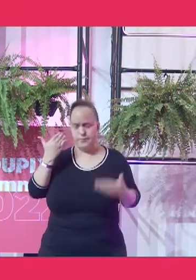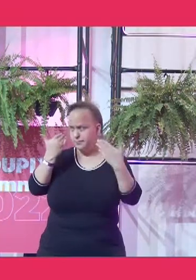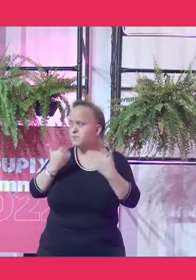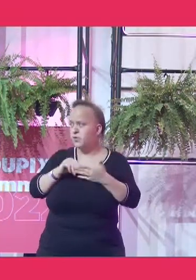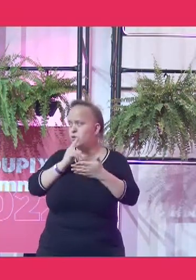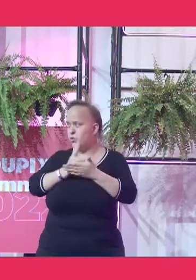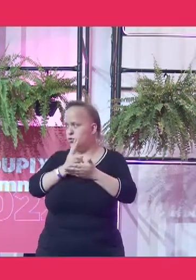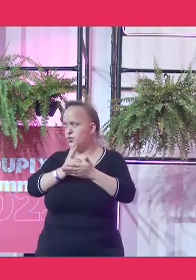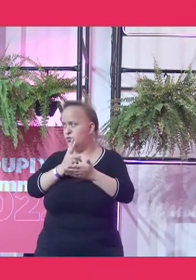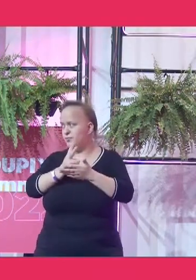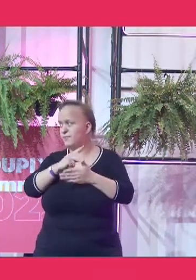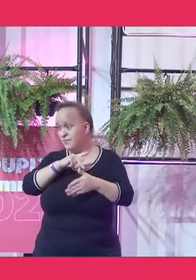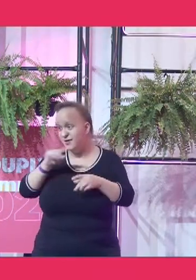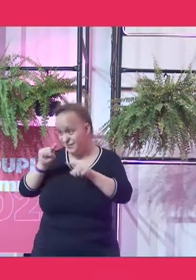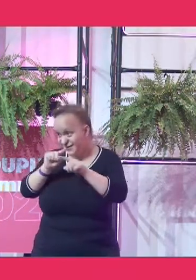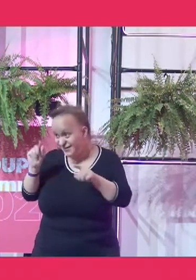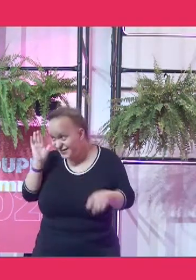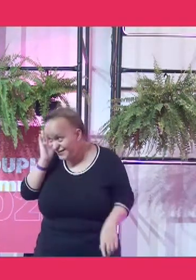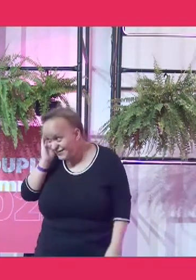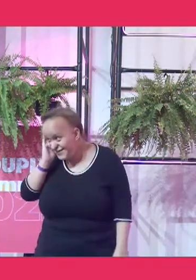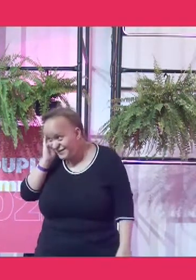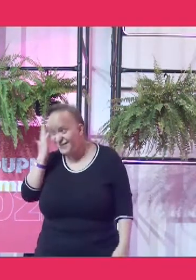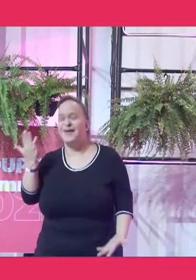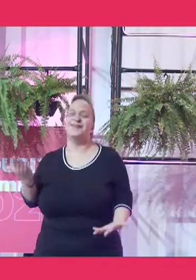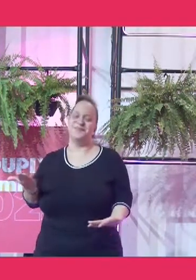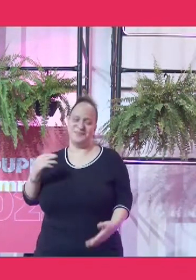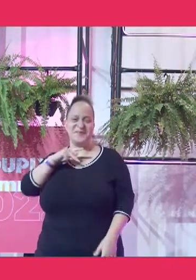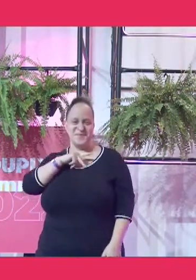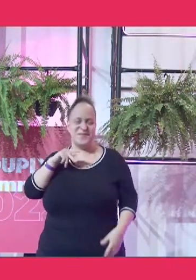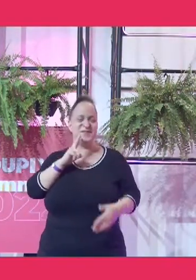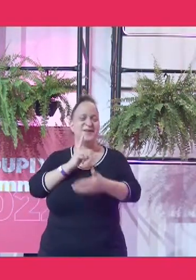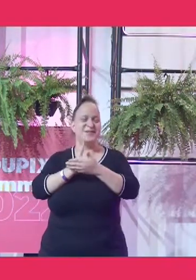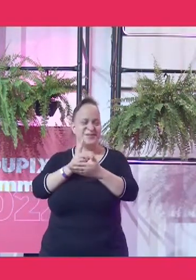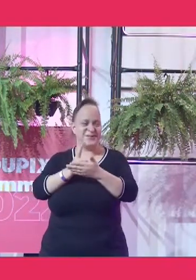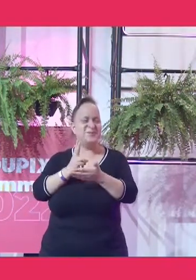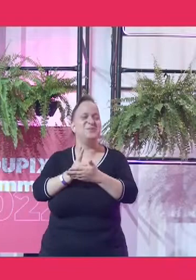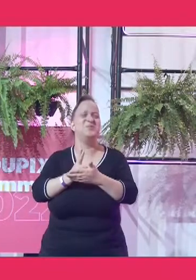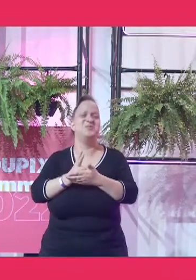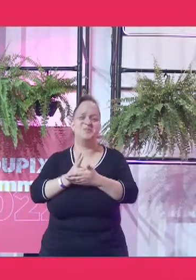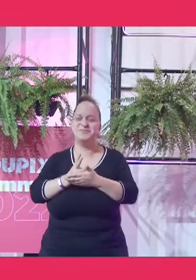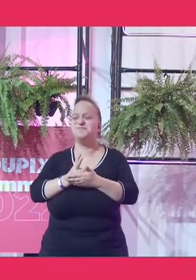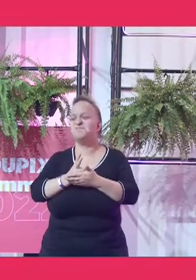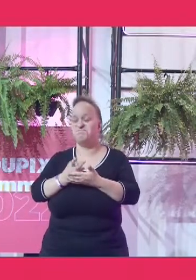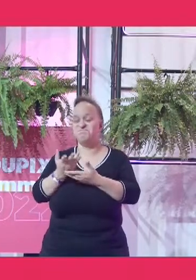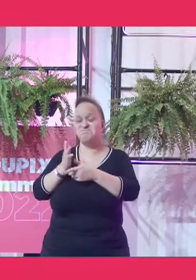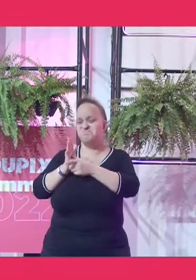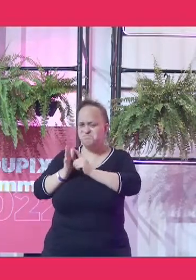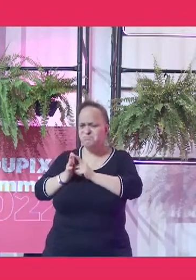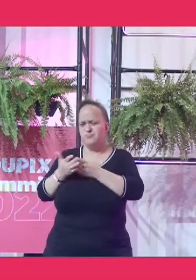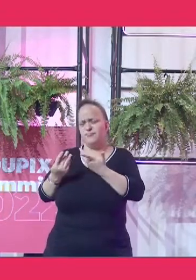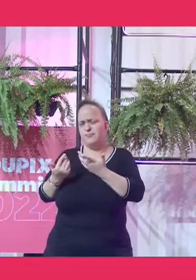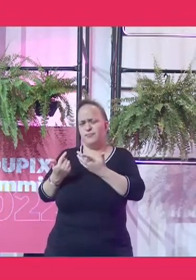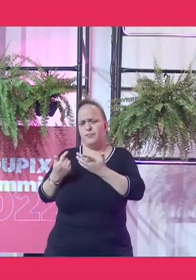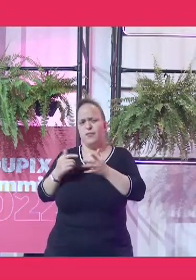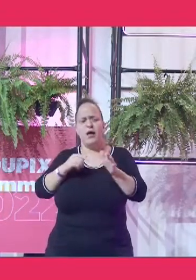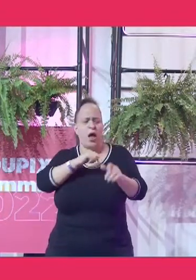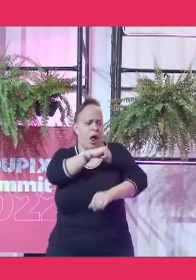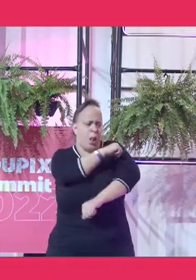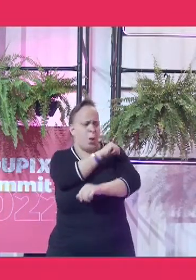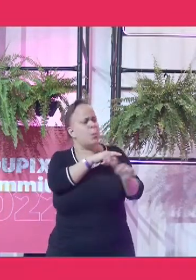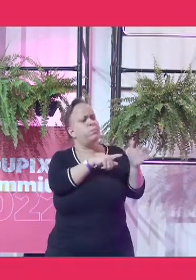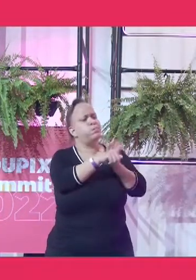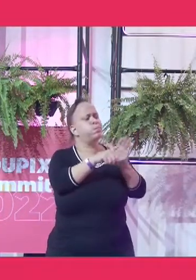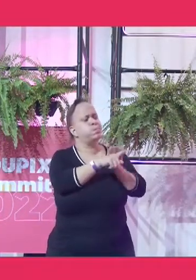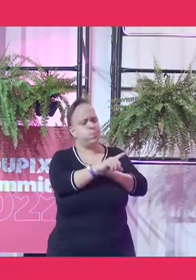Não sei se alguém sabe. E aí, Antes eu perguntava para os meus alunos assim,